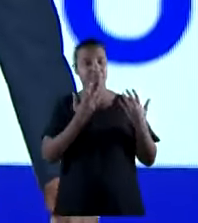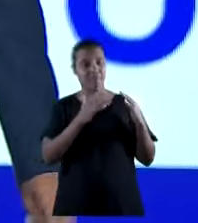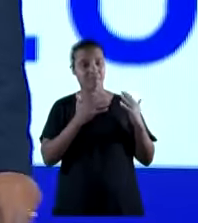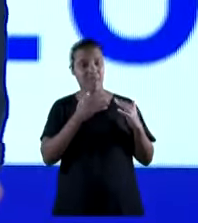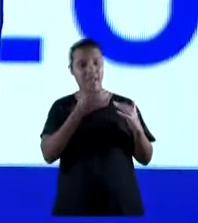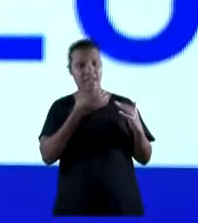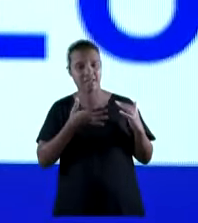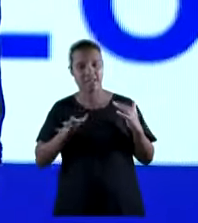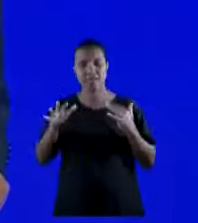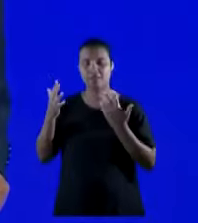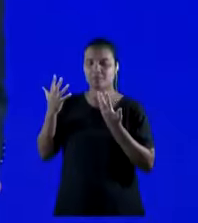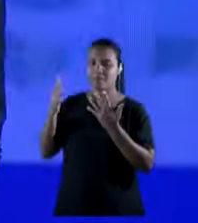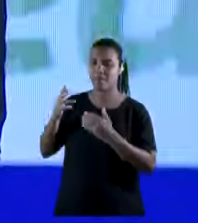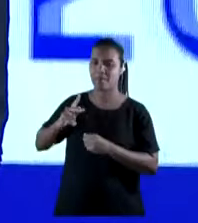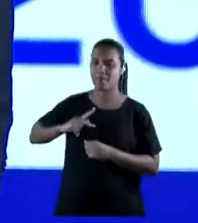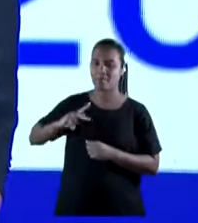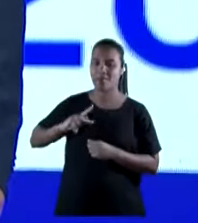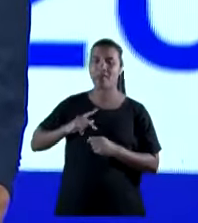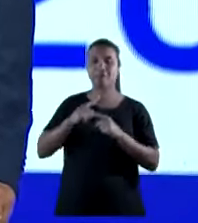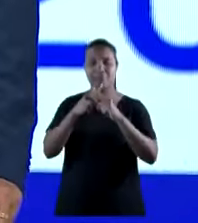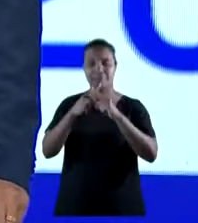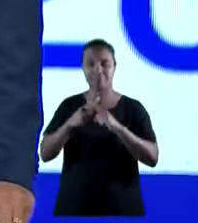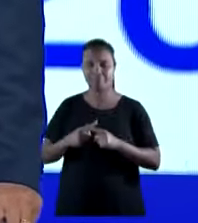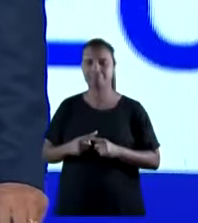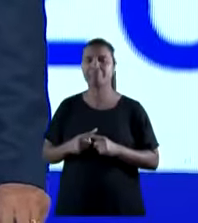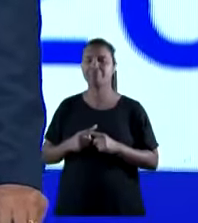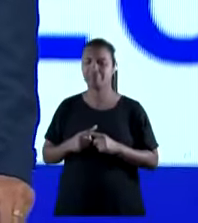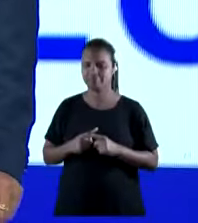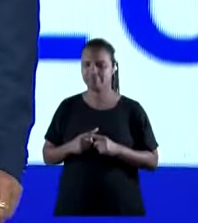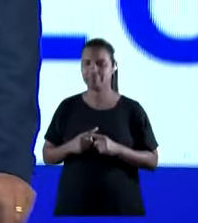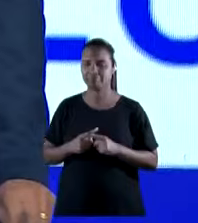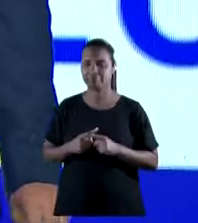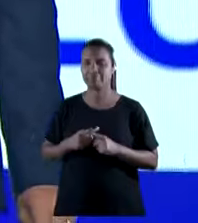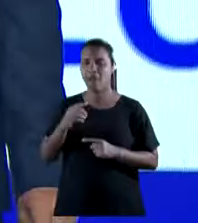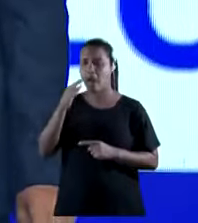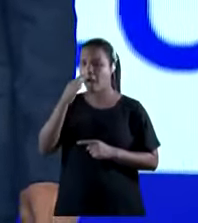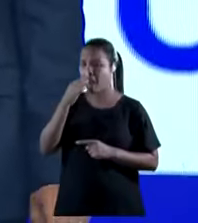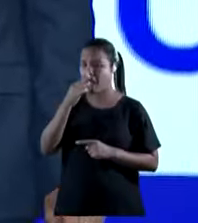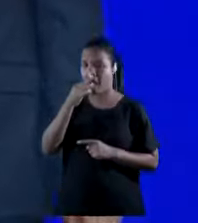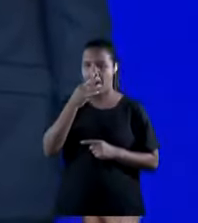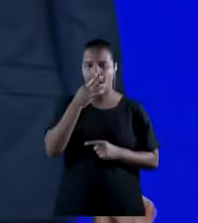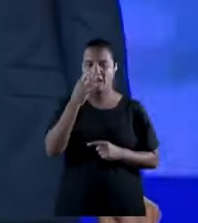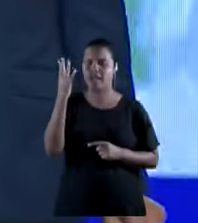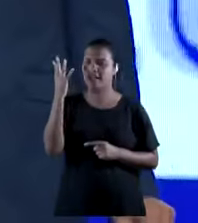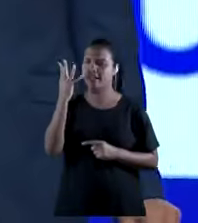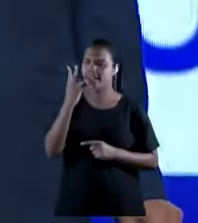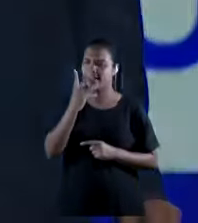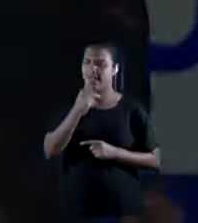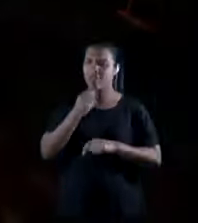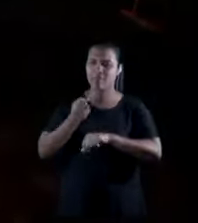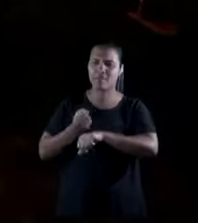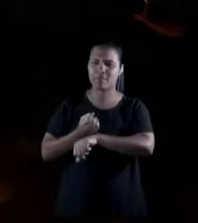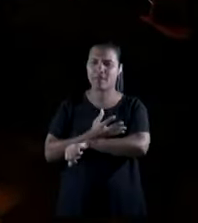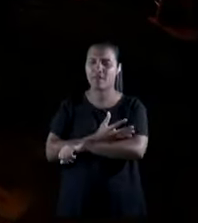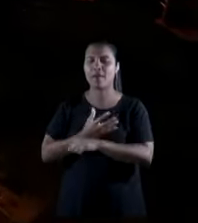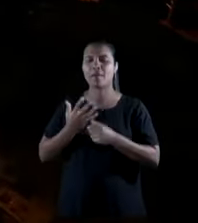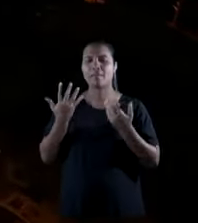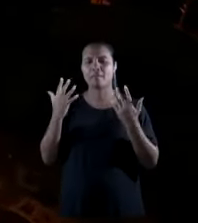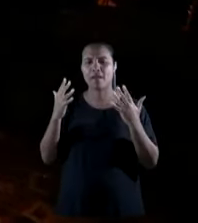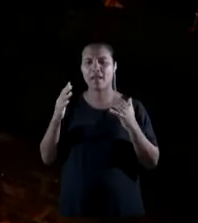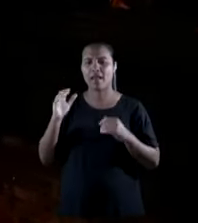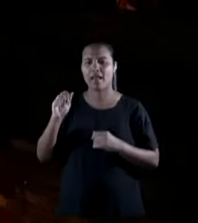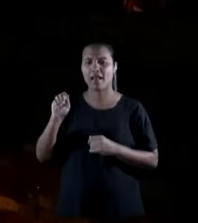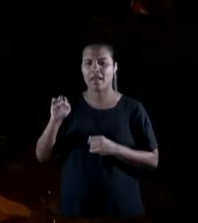Santos. Que final que nos proporcionaram. Nossa, foi lindo, incrível. Foi emocionante. E parabéns a todos, parabéns ao Abel e